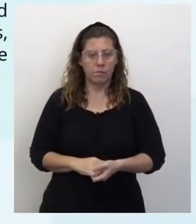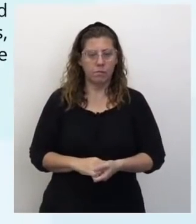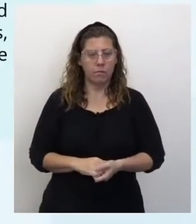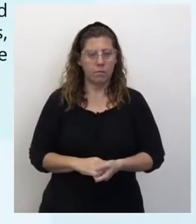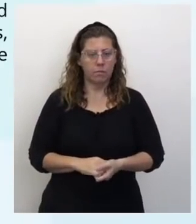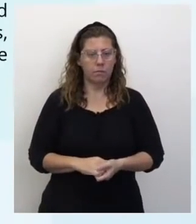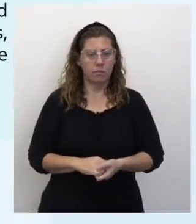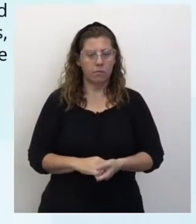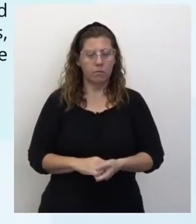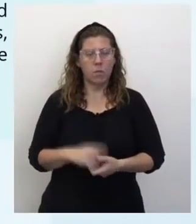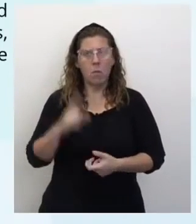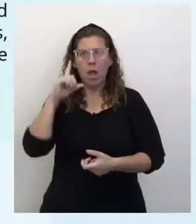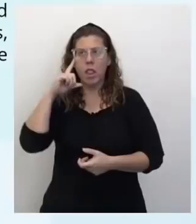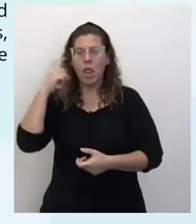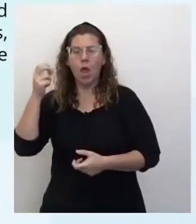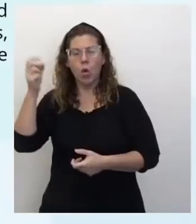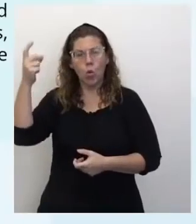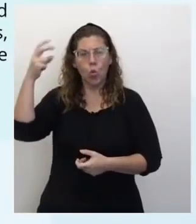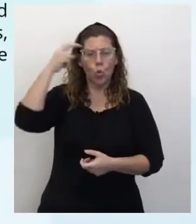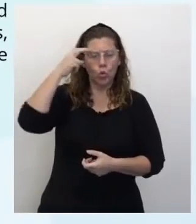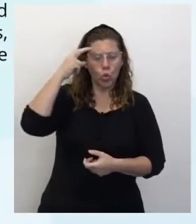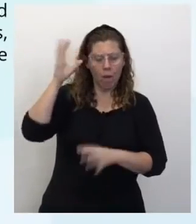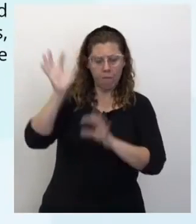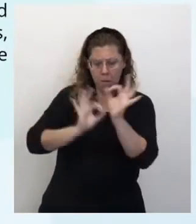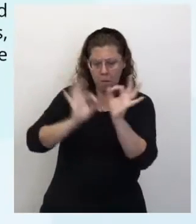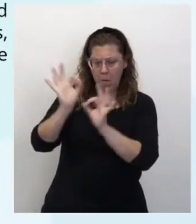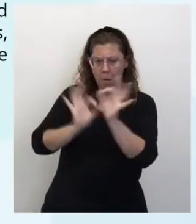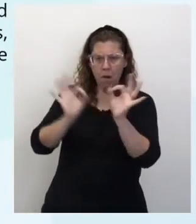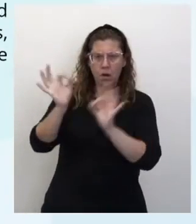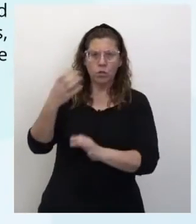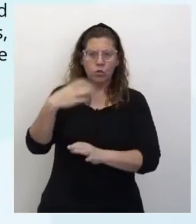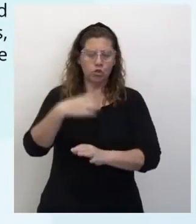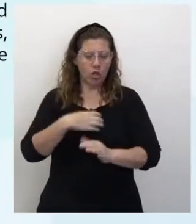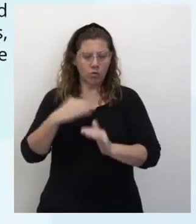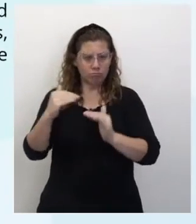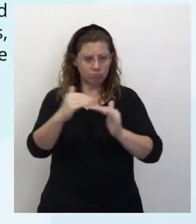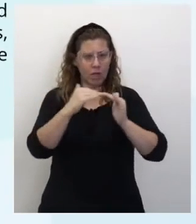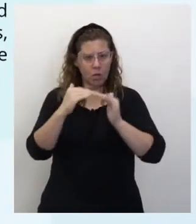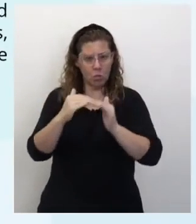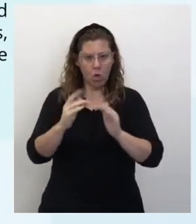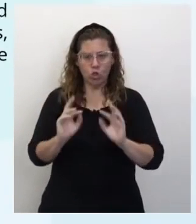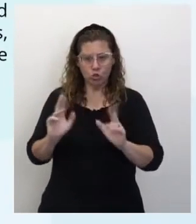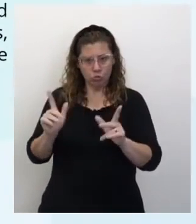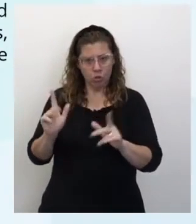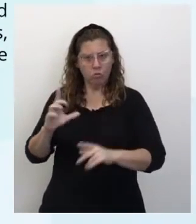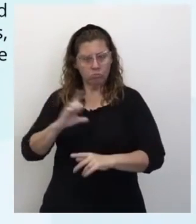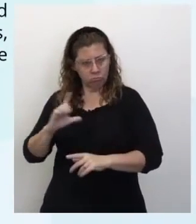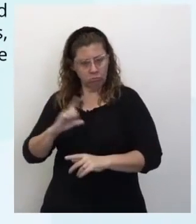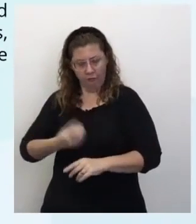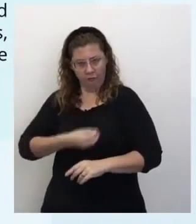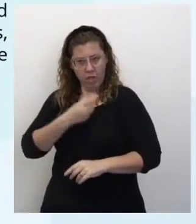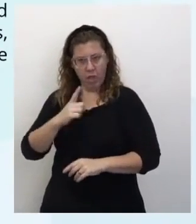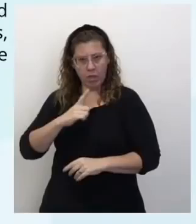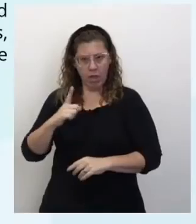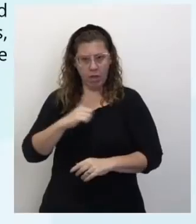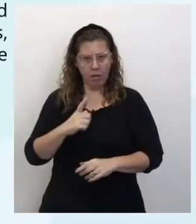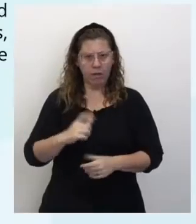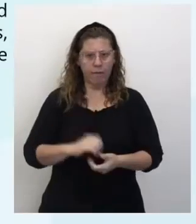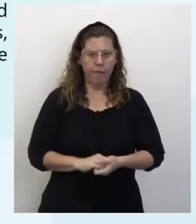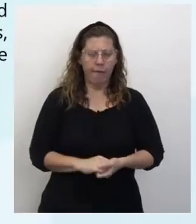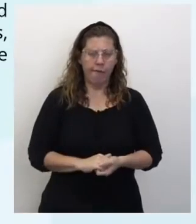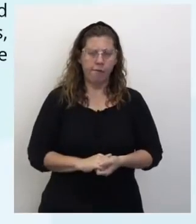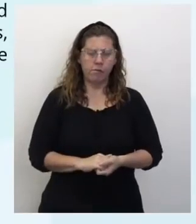things. Uma ideia é que a cultura ela se constrói em uma forma similar às coisas vivas. An example would be how